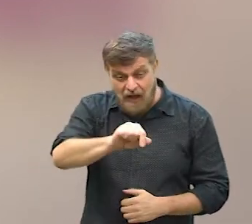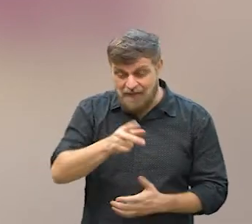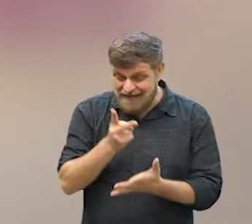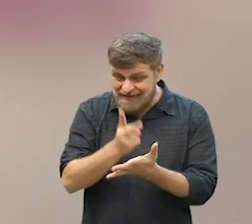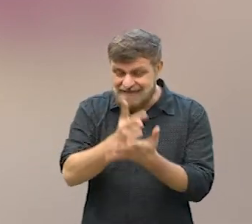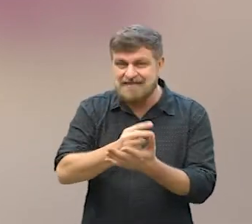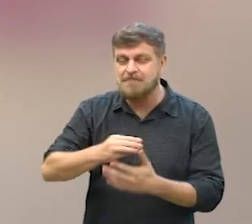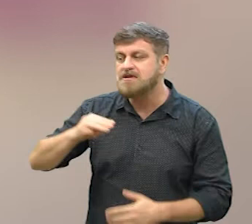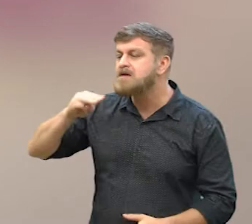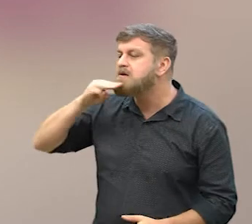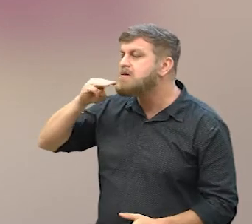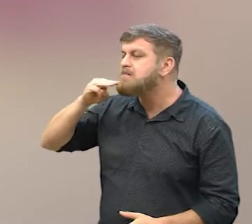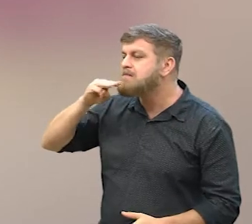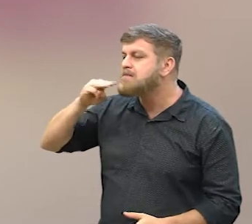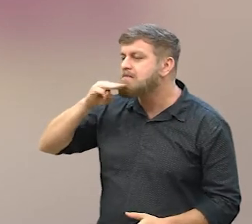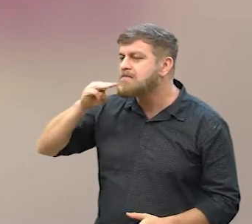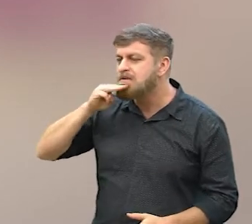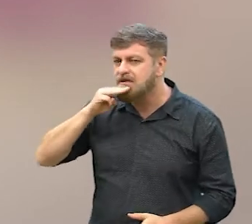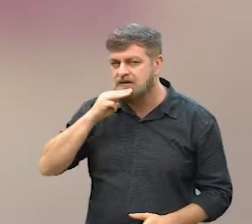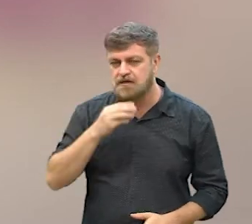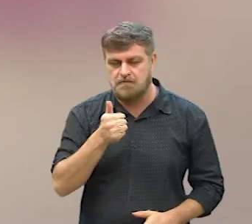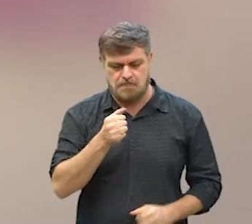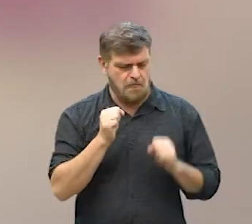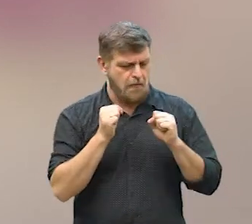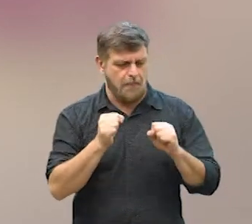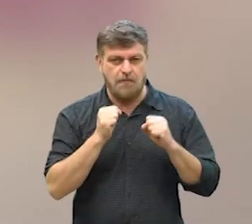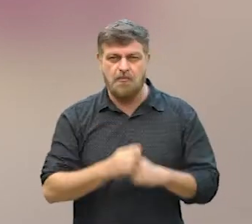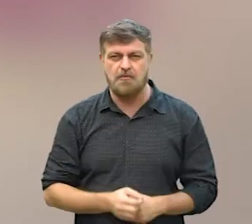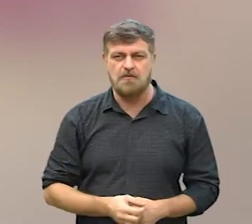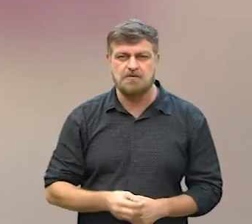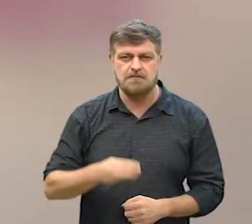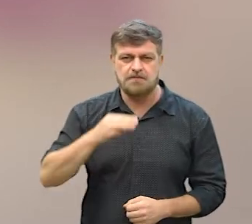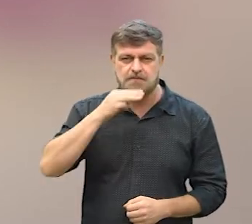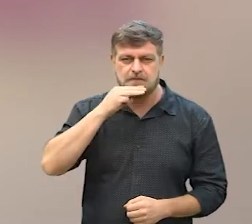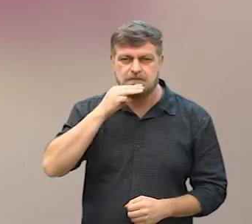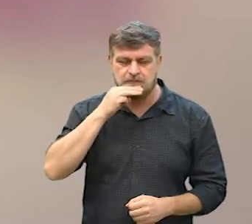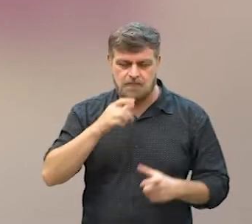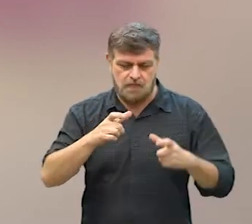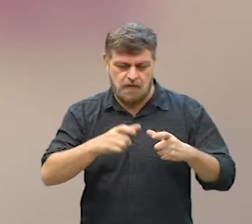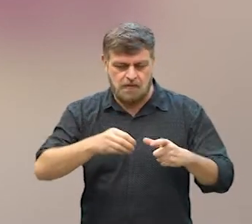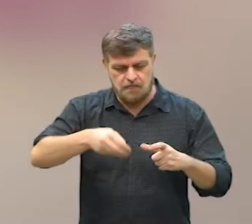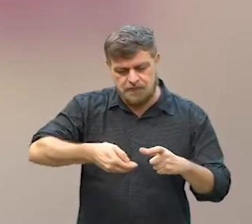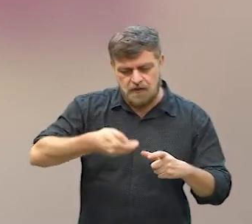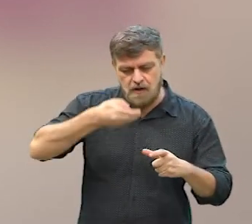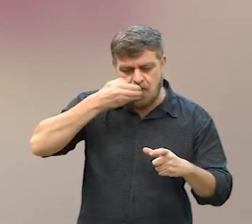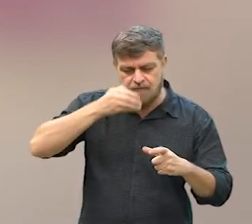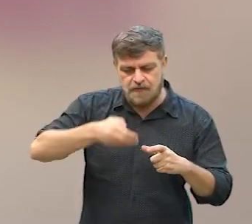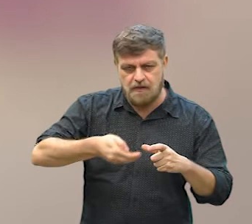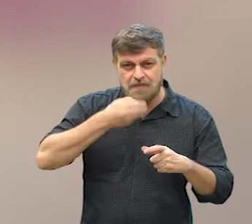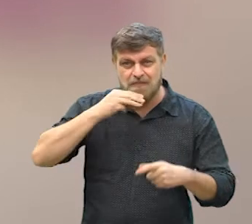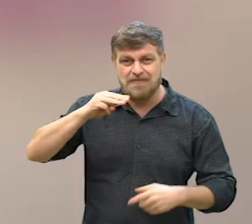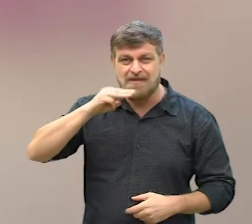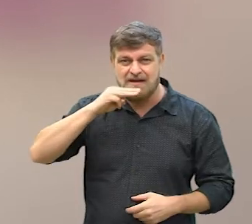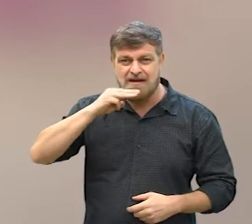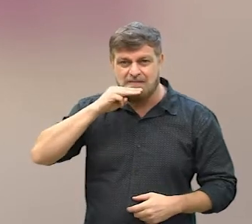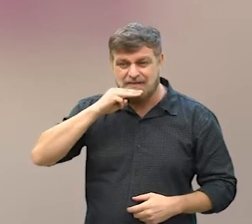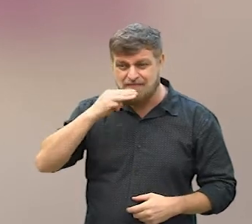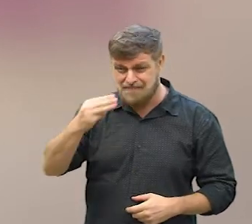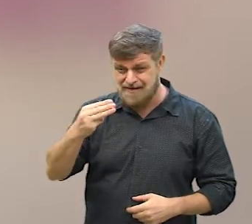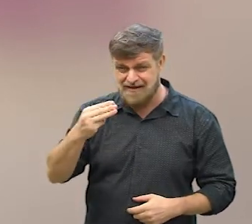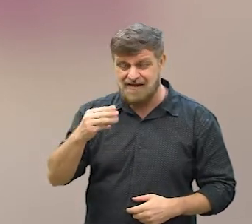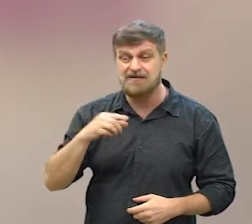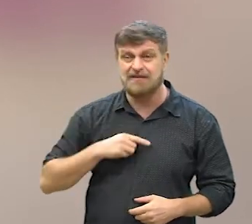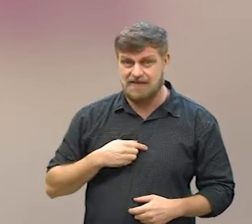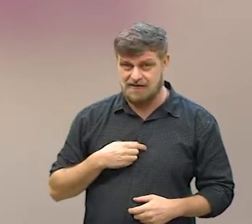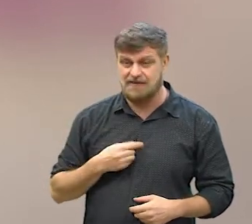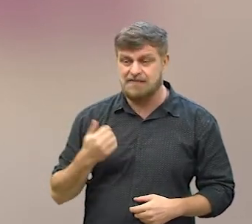fruta. A manga, ela é bem doce, então você pode comer uma taça pequena, não uma manga inteira, porque uma manga inteira, ela é um